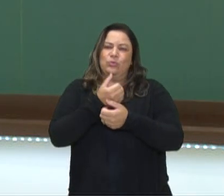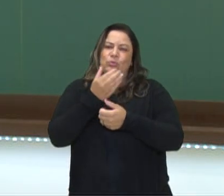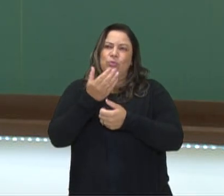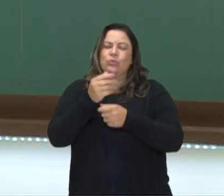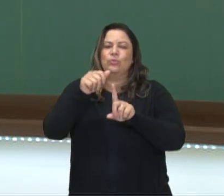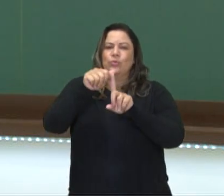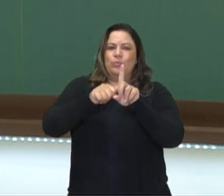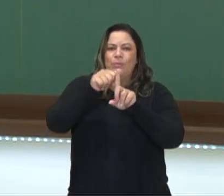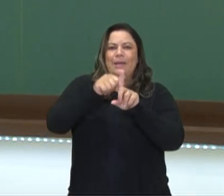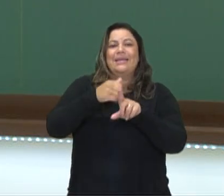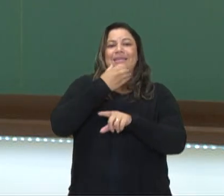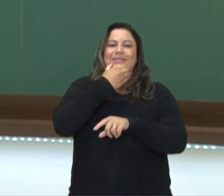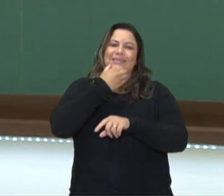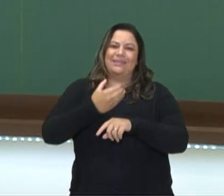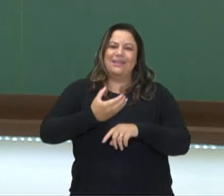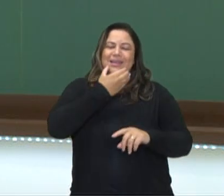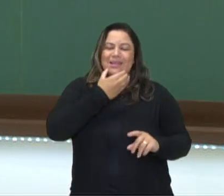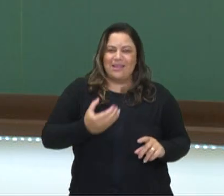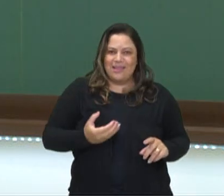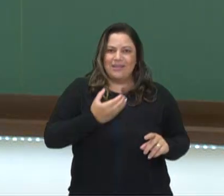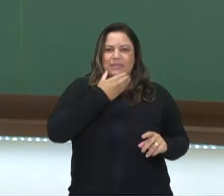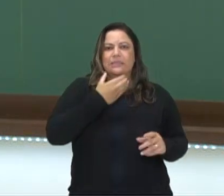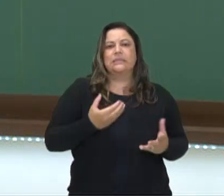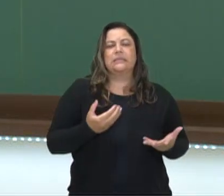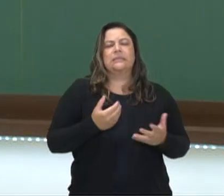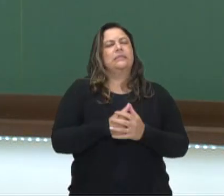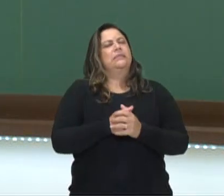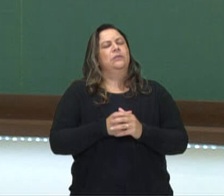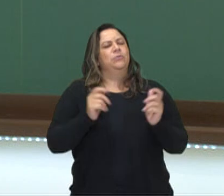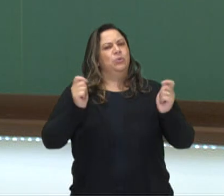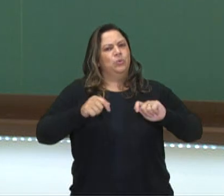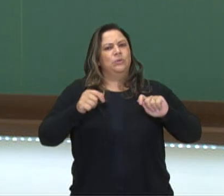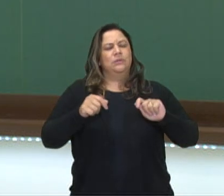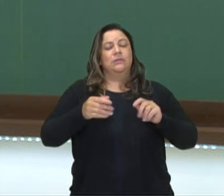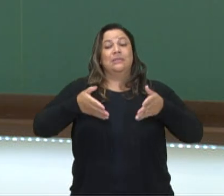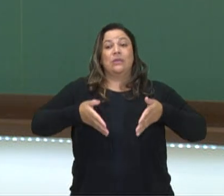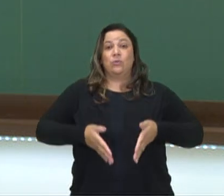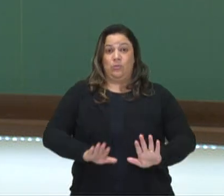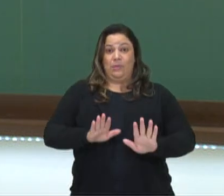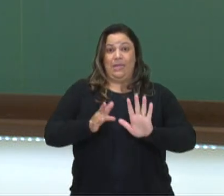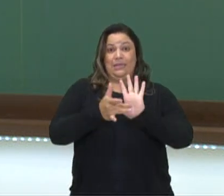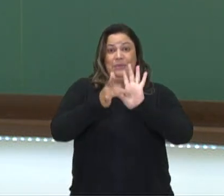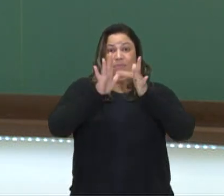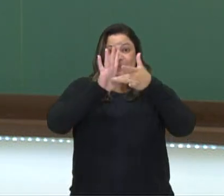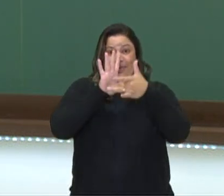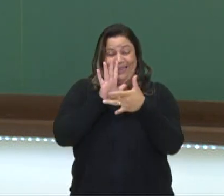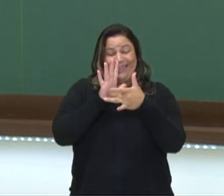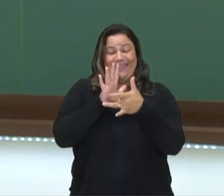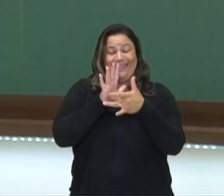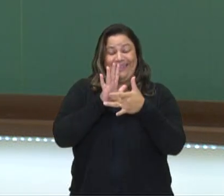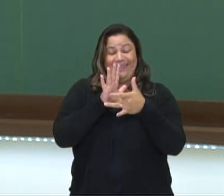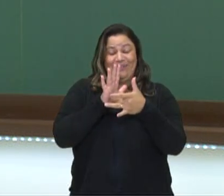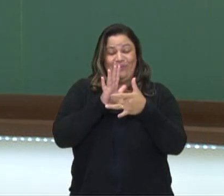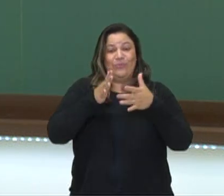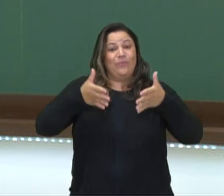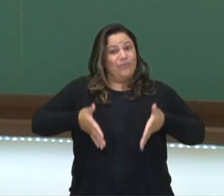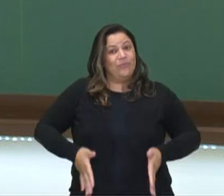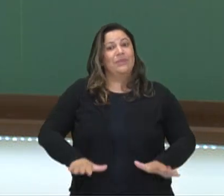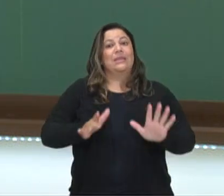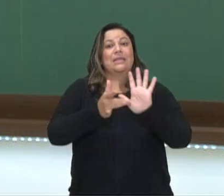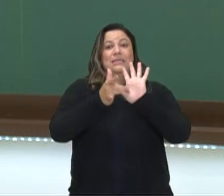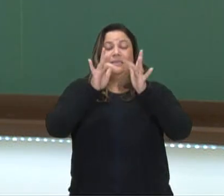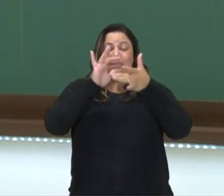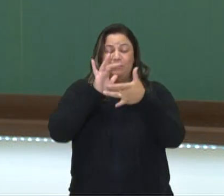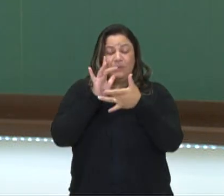dezembro, celebra-se o Natal. E o Natal como sendo o nascimento do menino Jesus. E esta data, este período